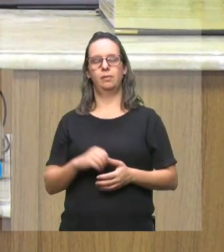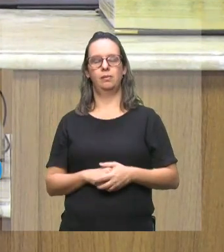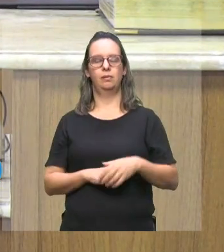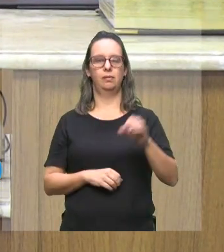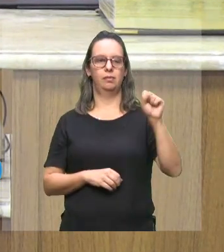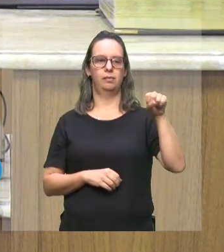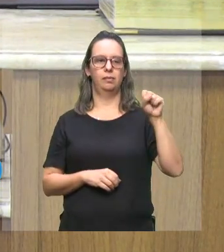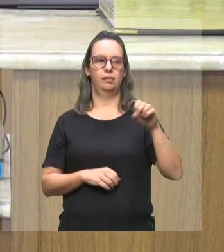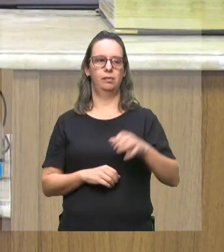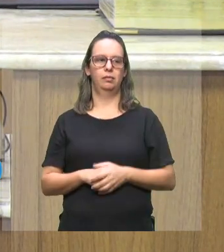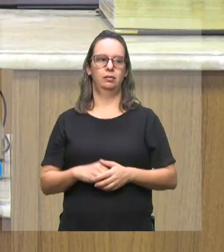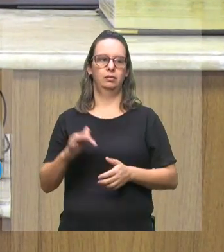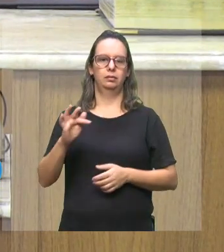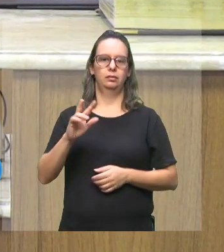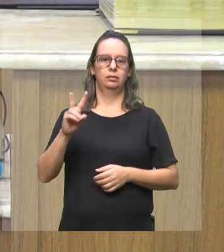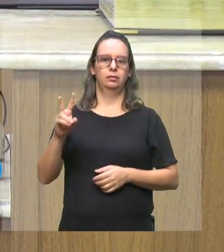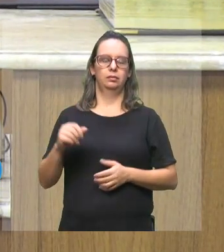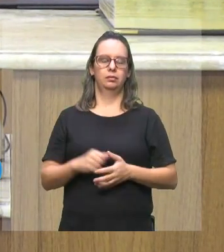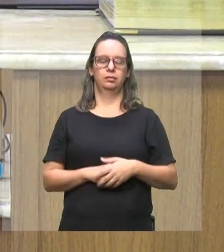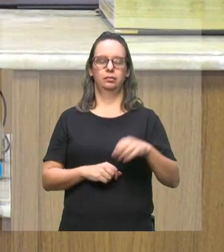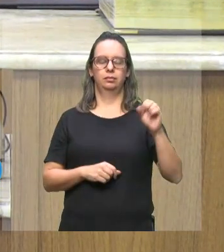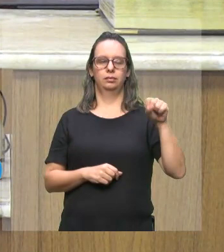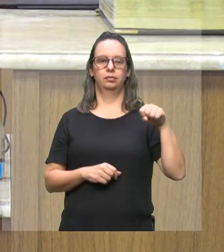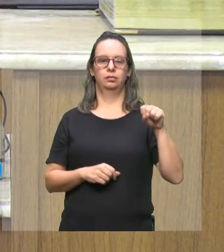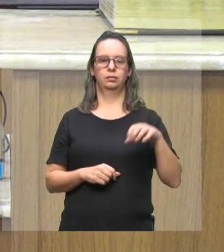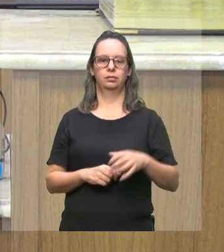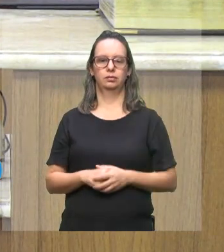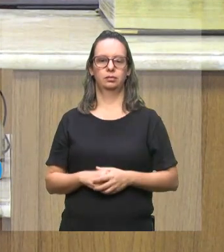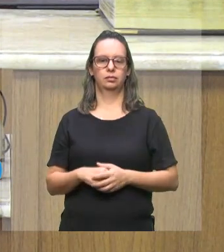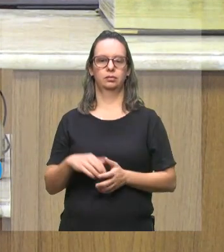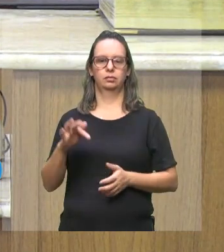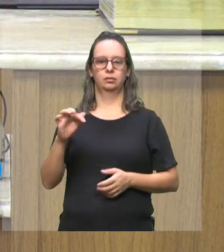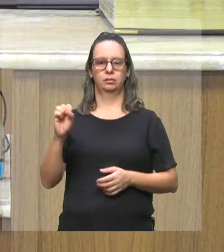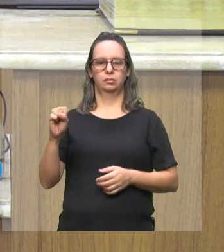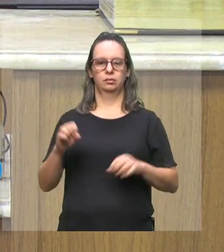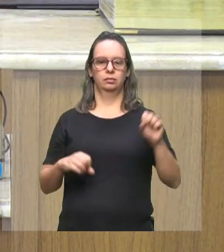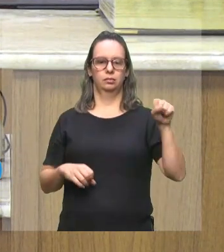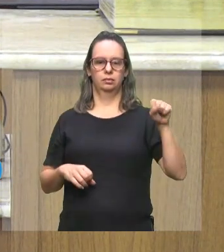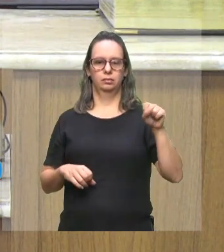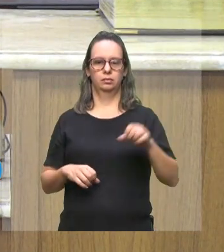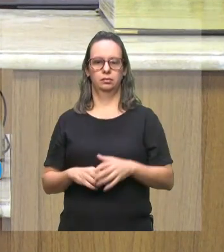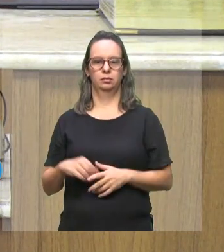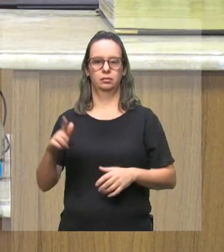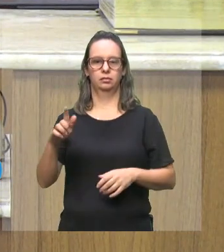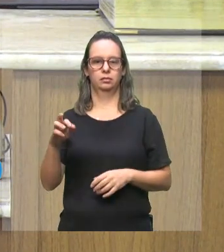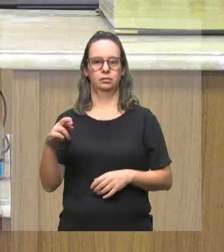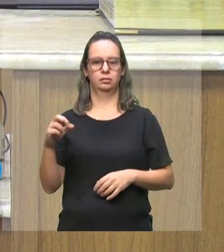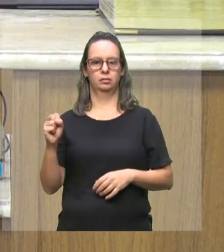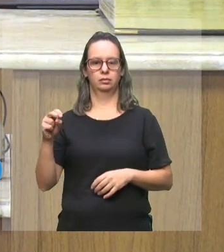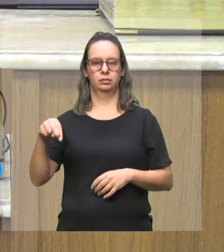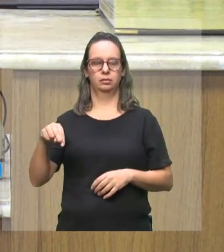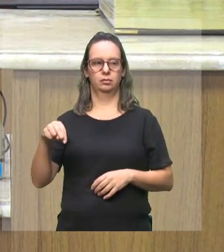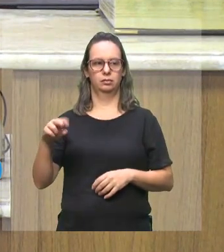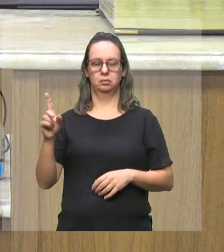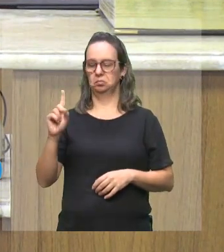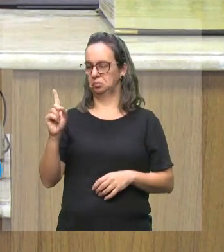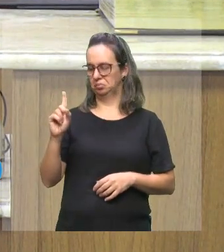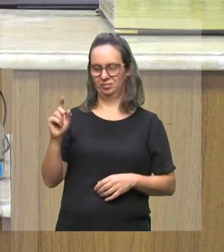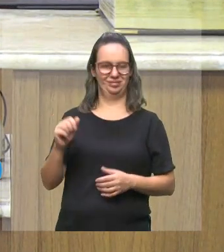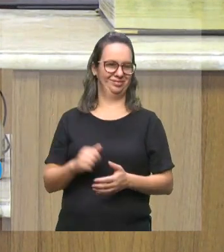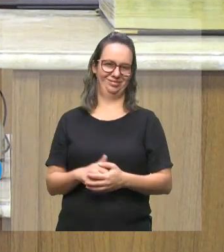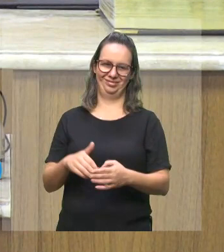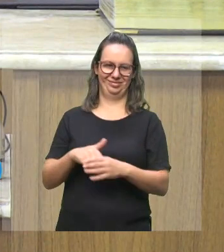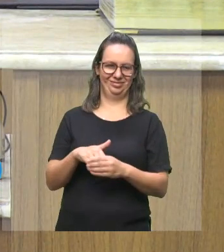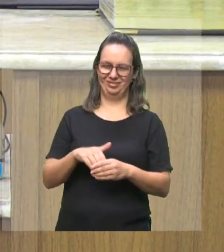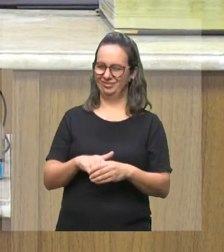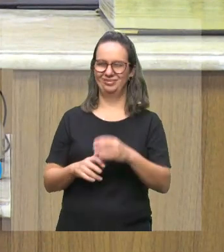vota sim. Fernando Vieira. Sim, emenda. Fernando Sirkia. Sim. Gerson Alves. Não vota. Gerson Alves não vota